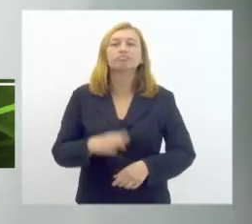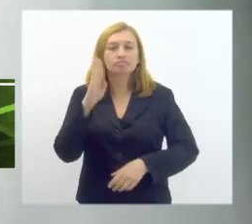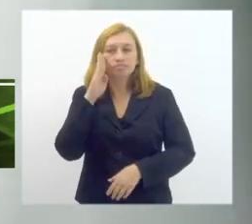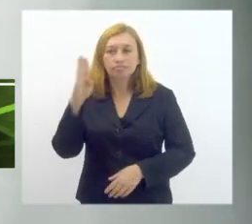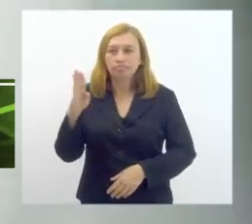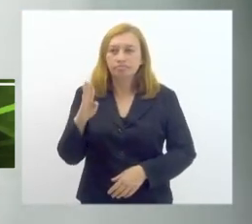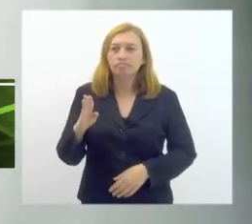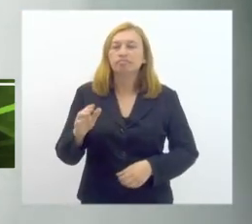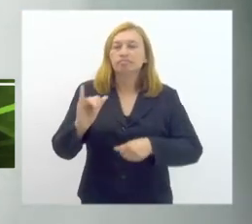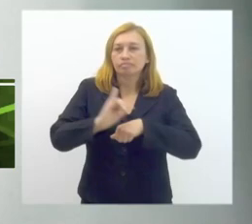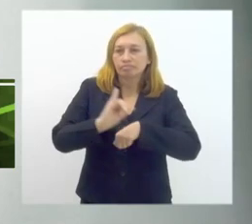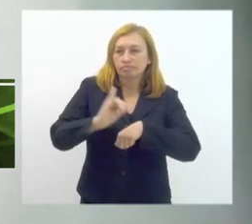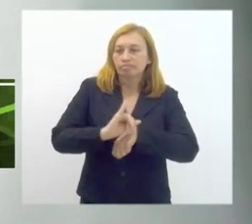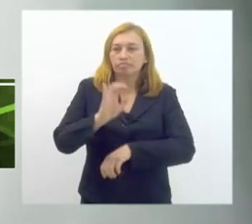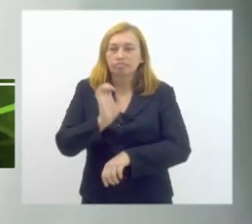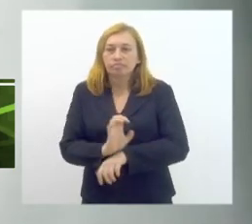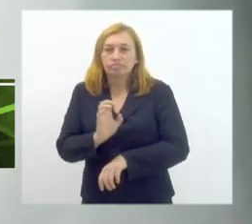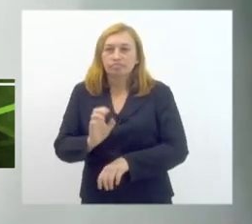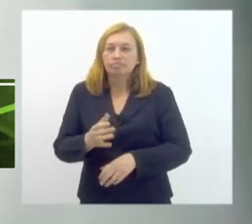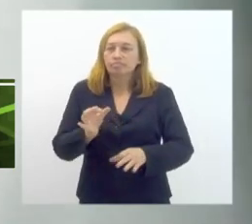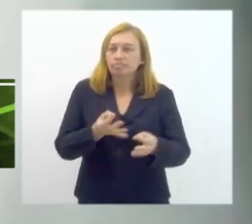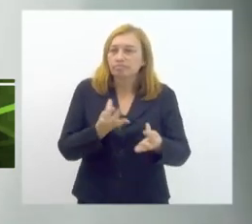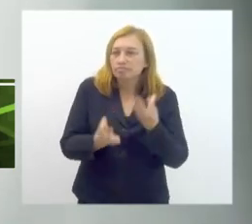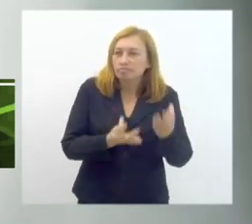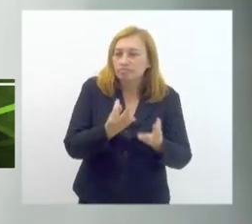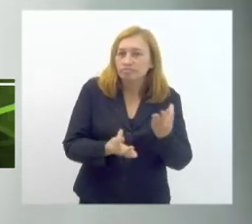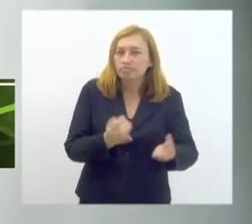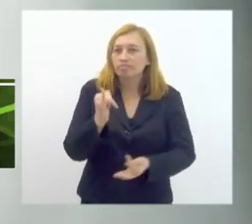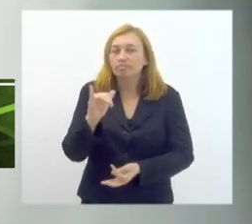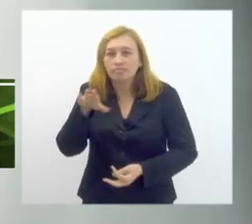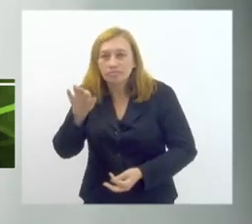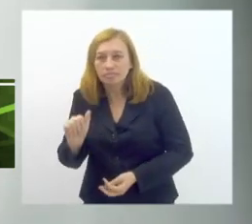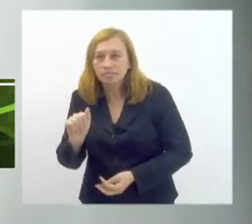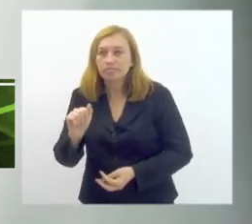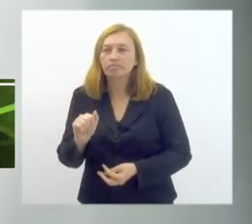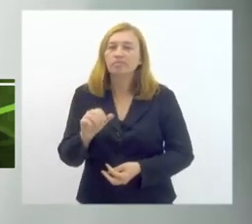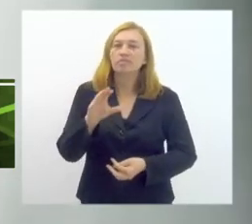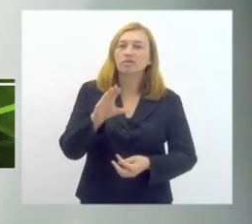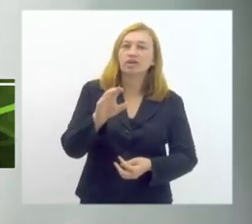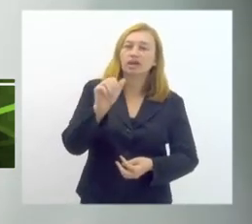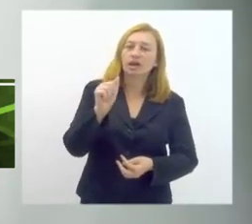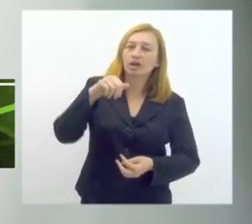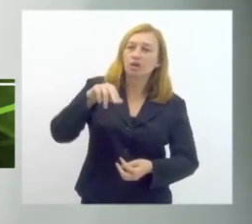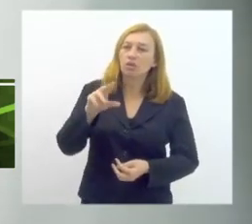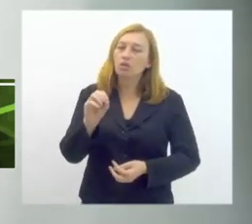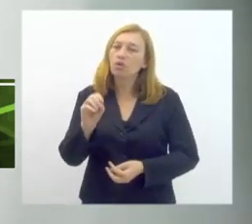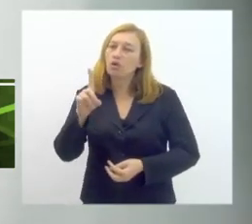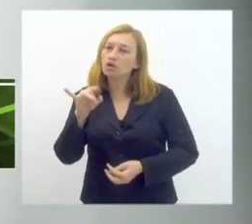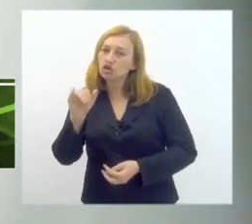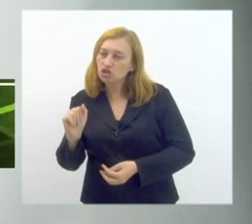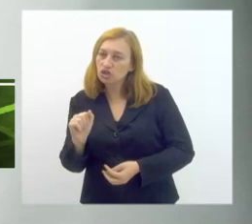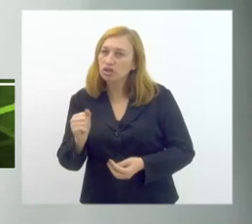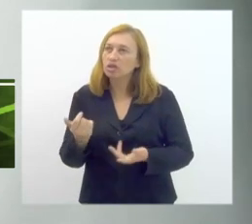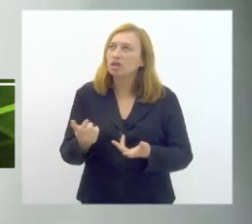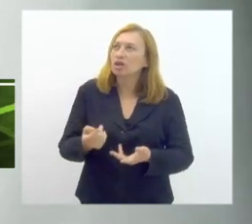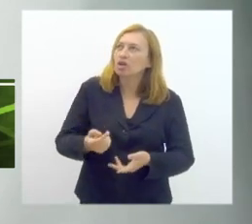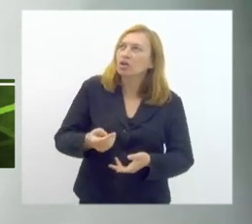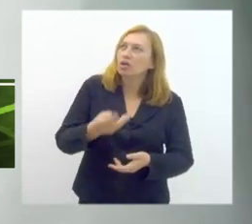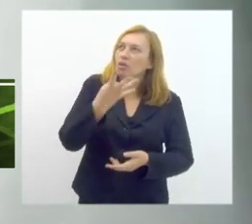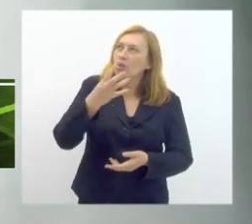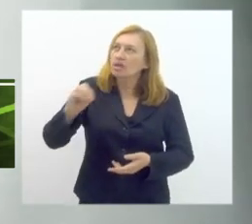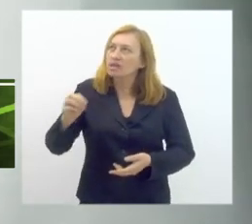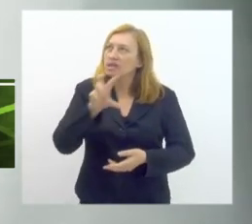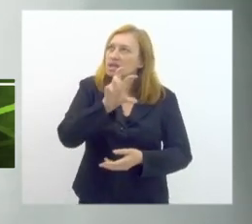para a capital do Estado, onde vem fazer tratamento no INTO, vem fazer tratamento de oncologia. São cerca de 400,